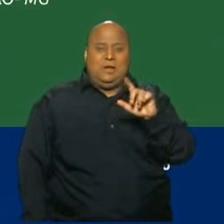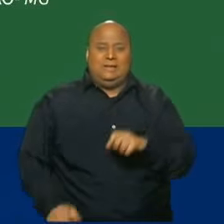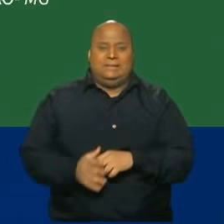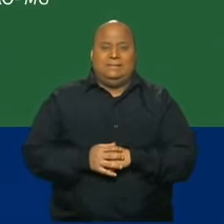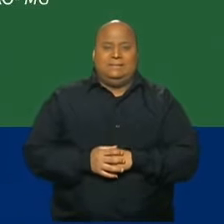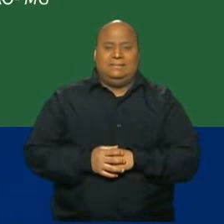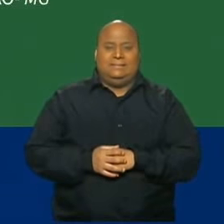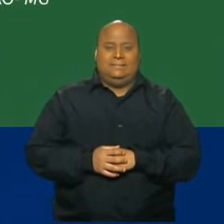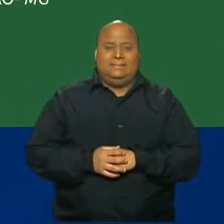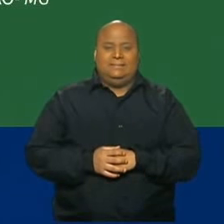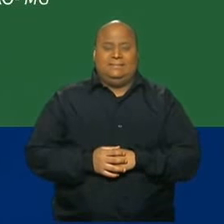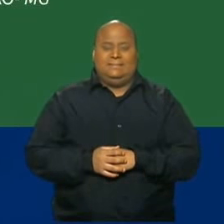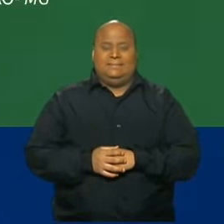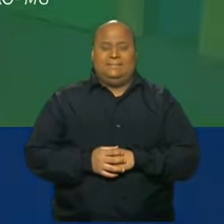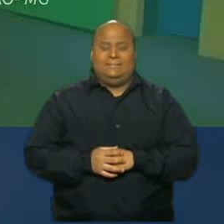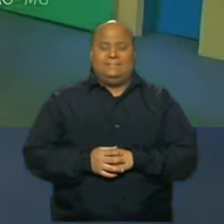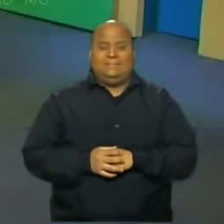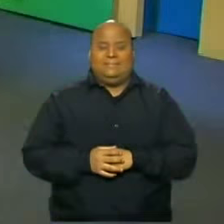logo